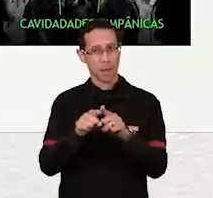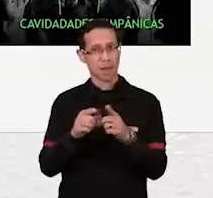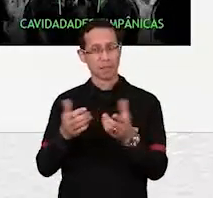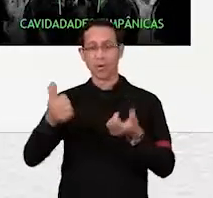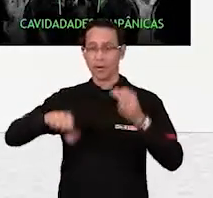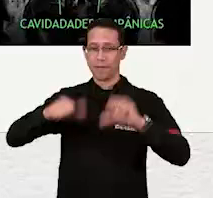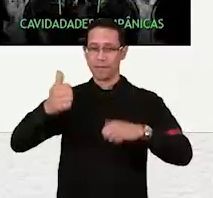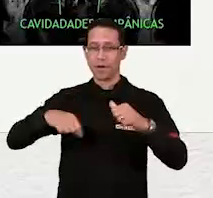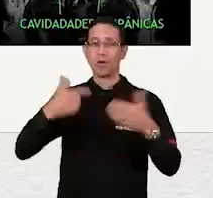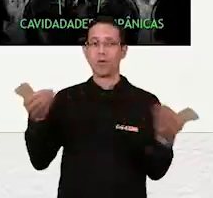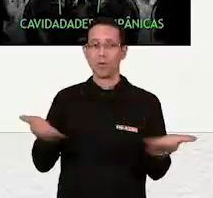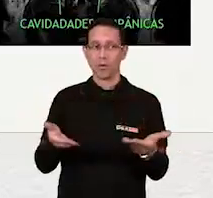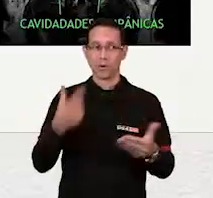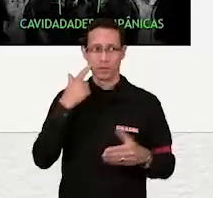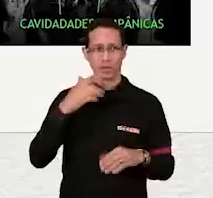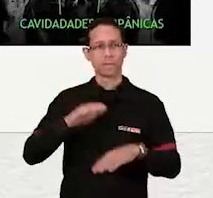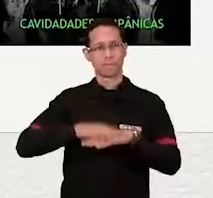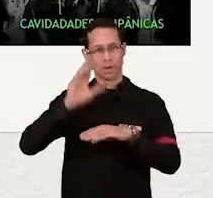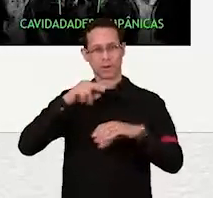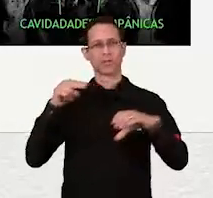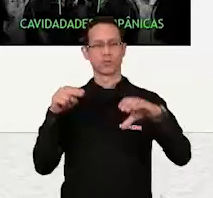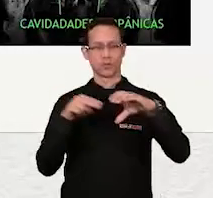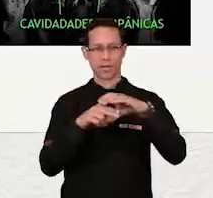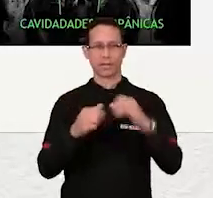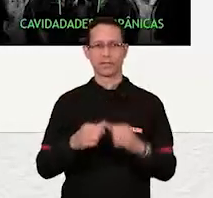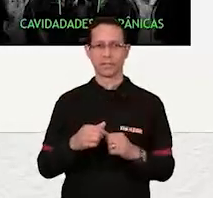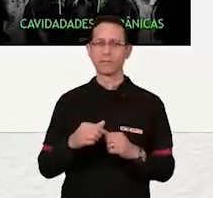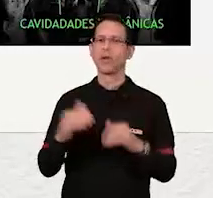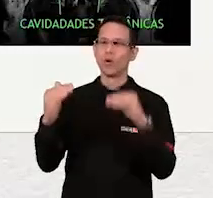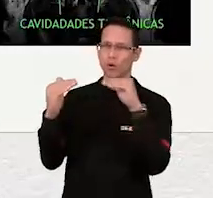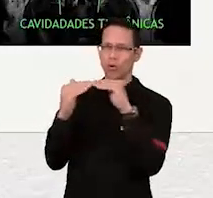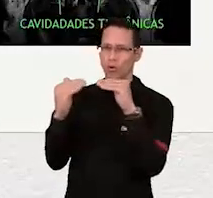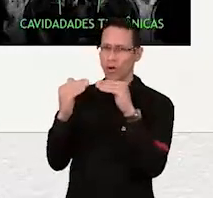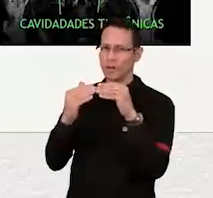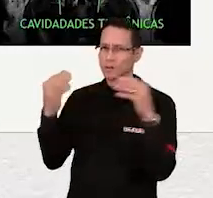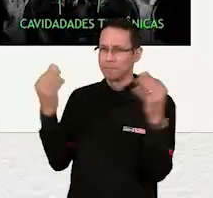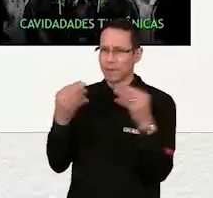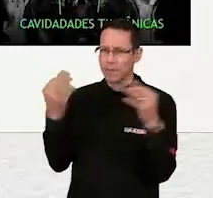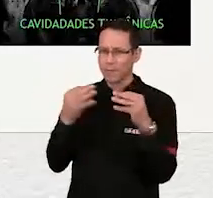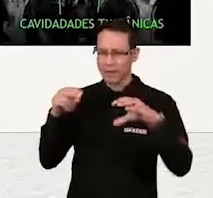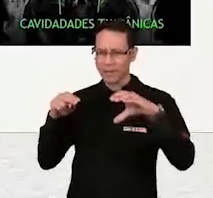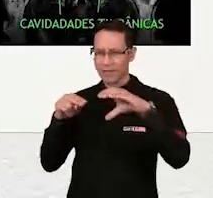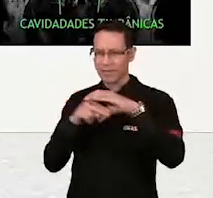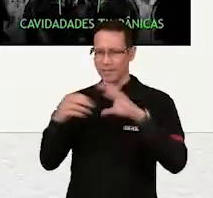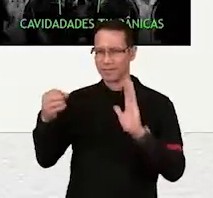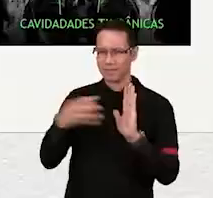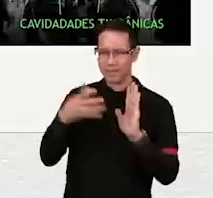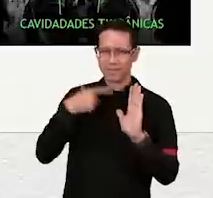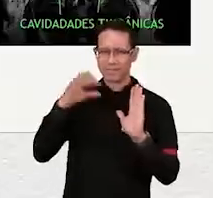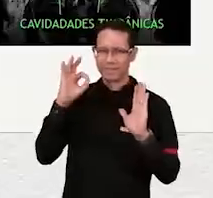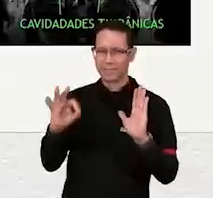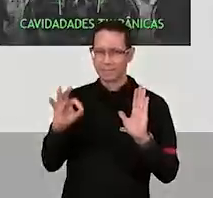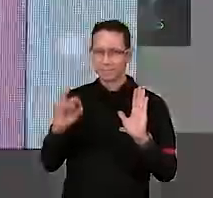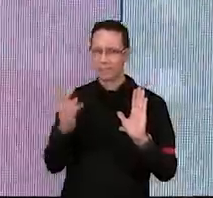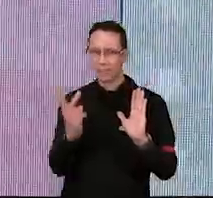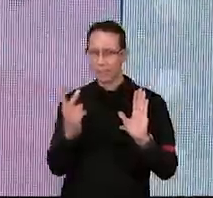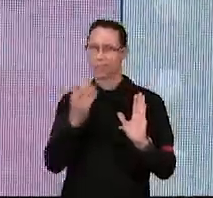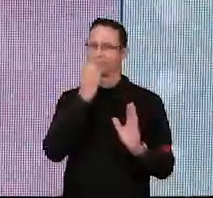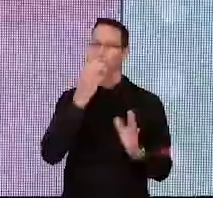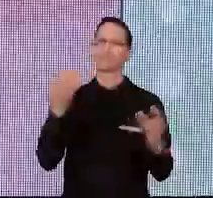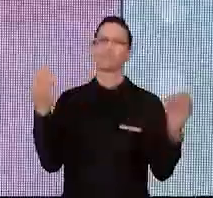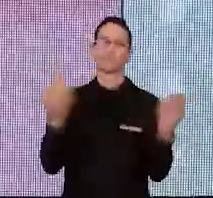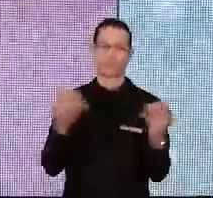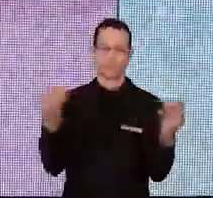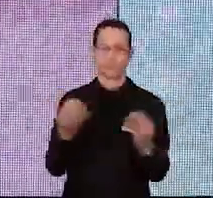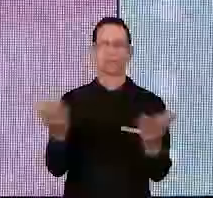tenho feito mais ressonância. Você concorda que seria perfeito se a gente tivesse uma tomografia e ressonância perfeito, na mão, né? Perfeito. Seria maravilhoso.